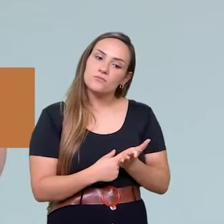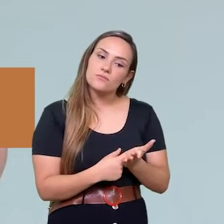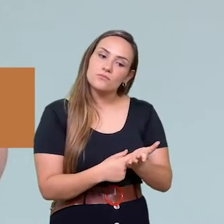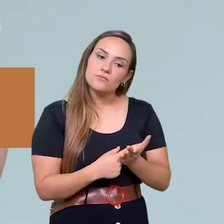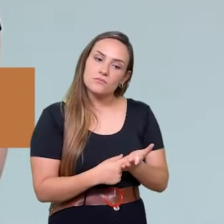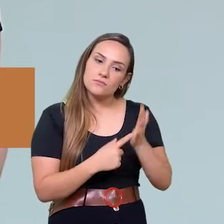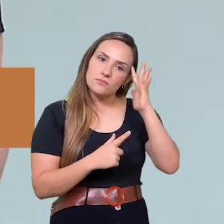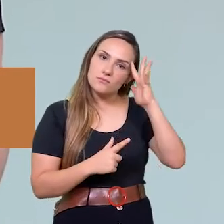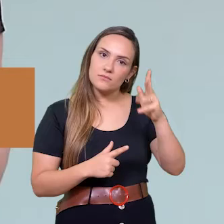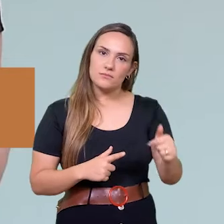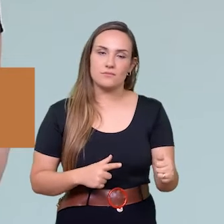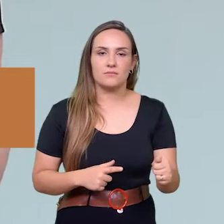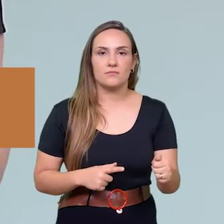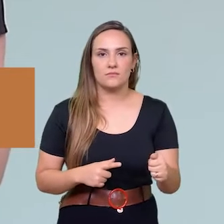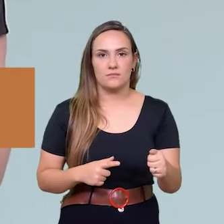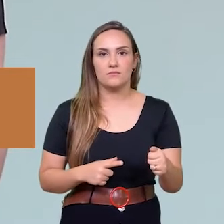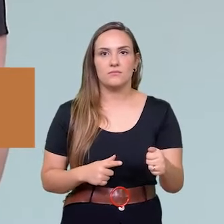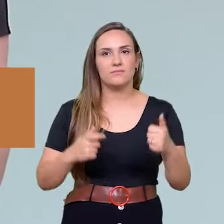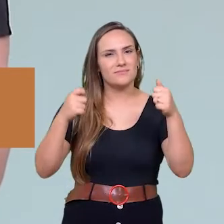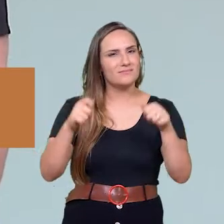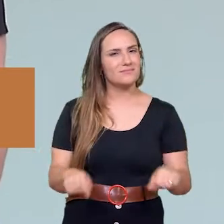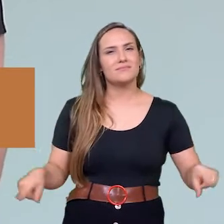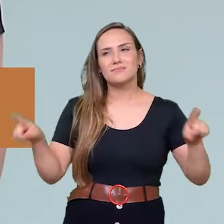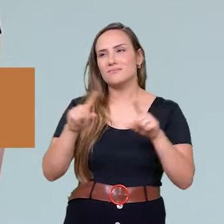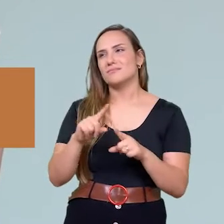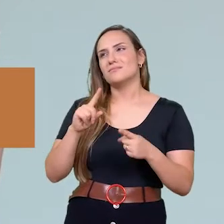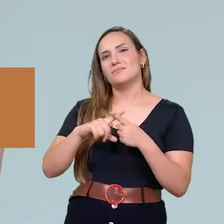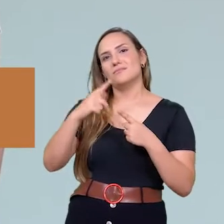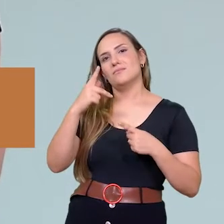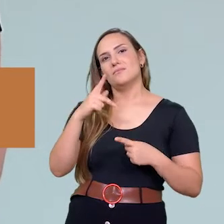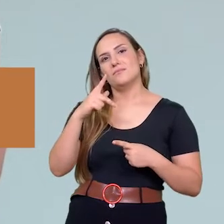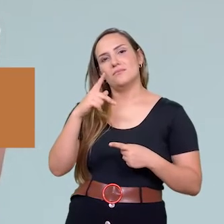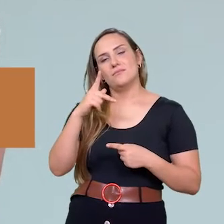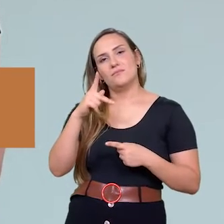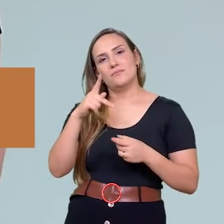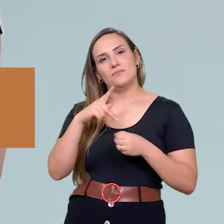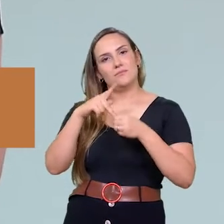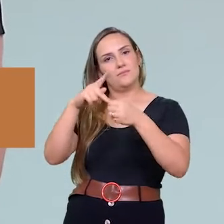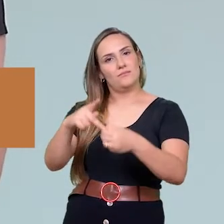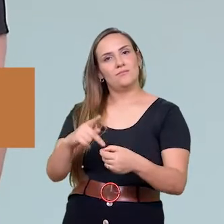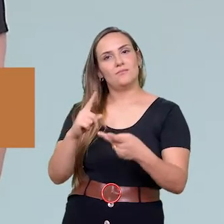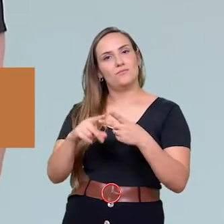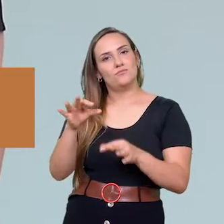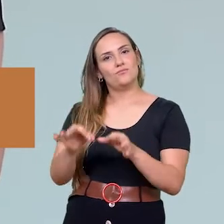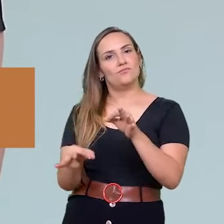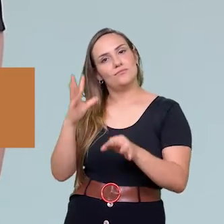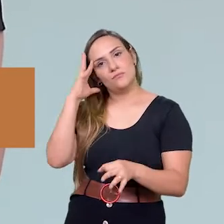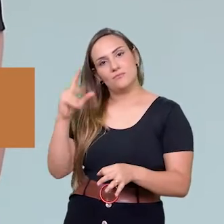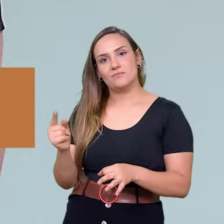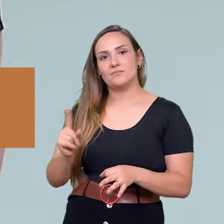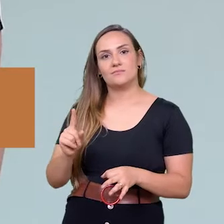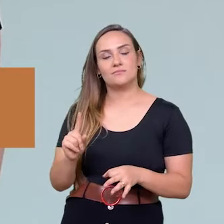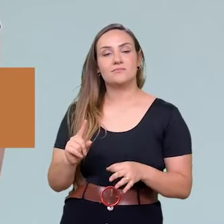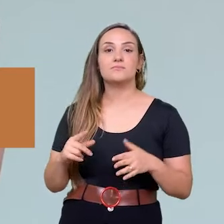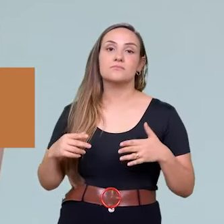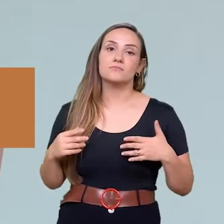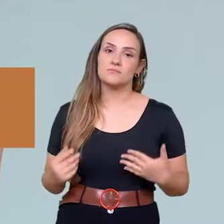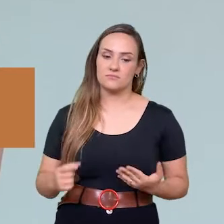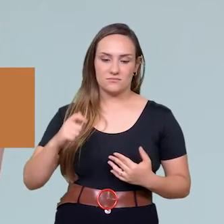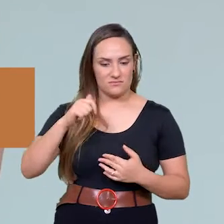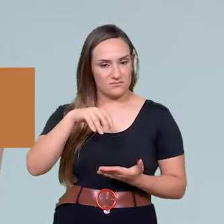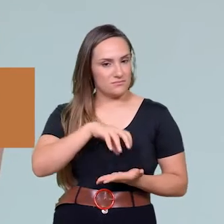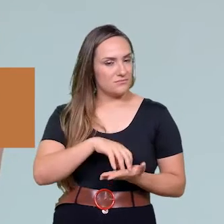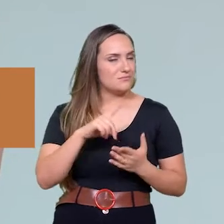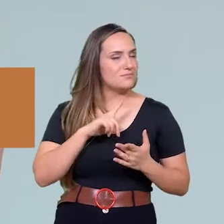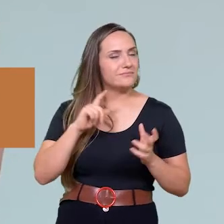negociados. Então, dispensa a obrigação de um promotor de justiça, de um juiz de direito. E o NUCOM tem